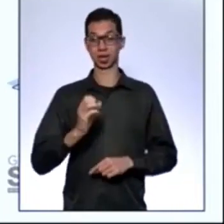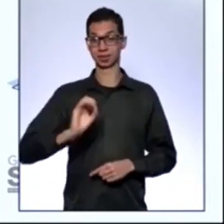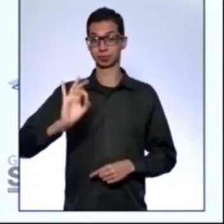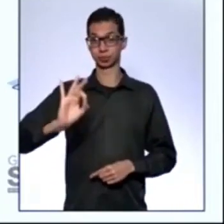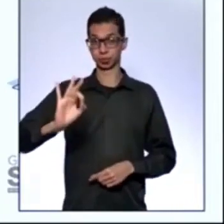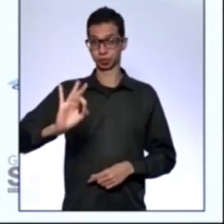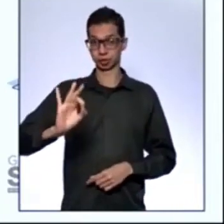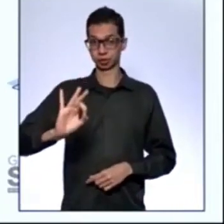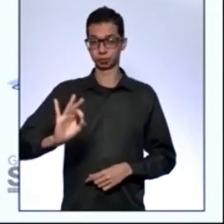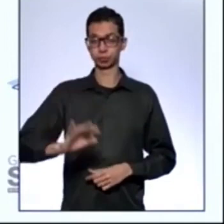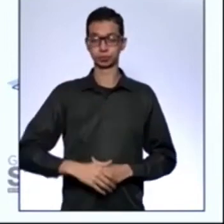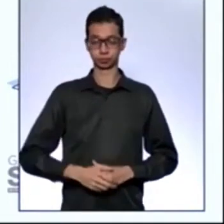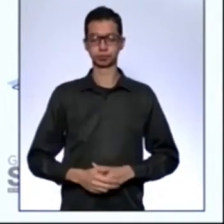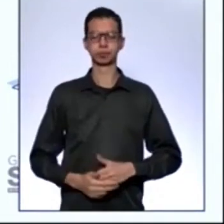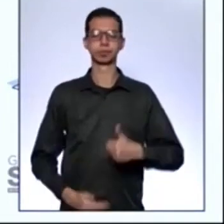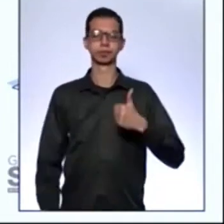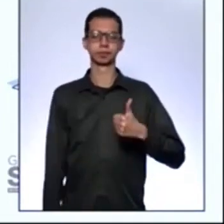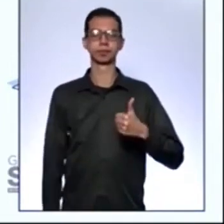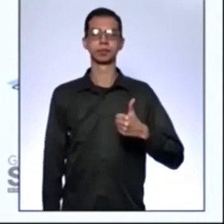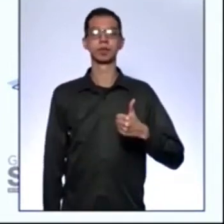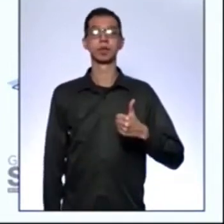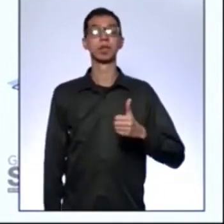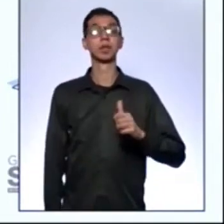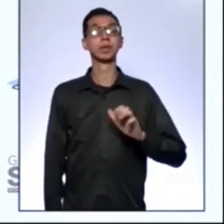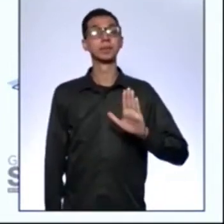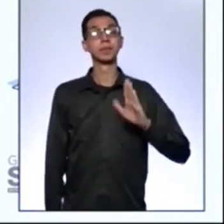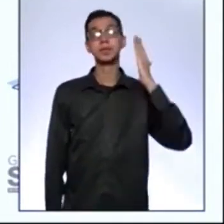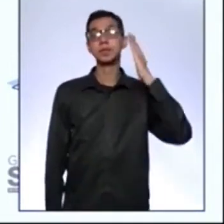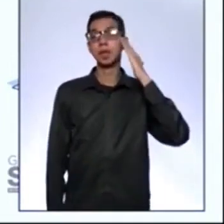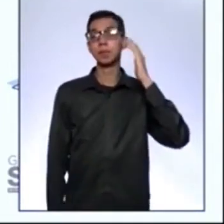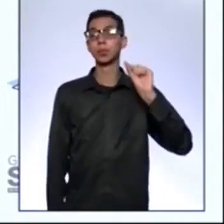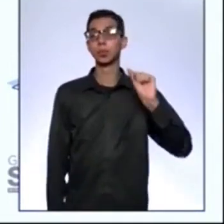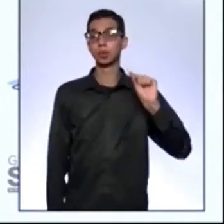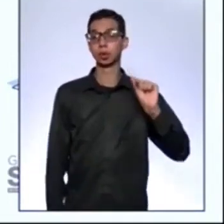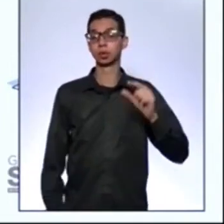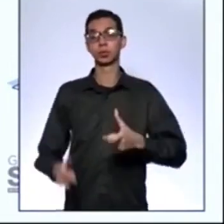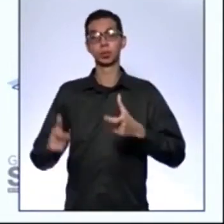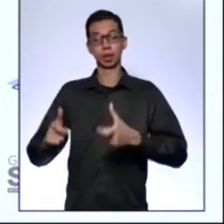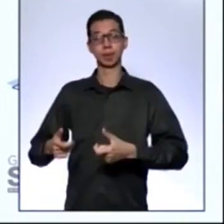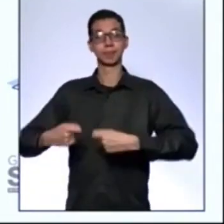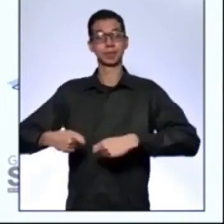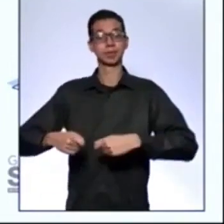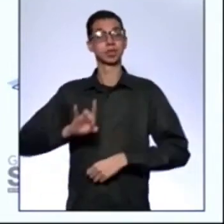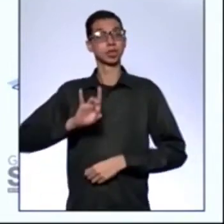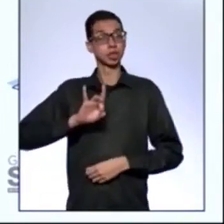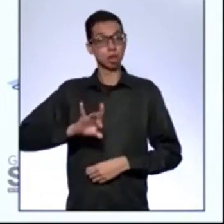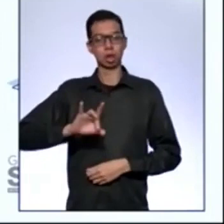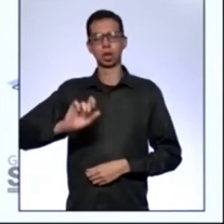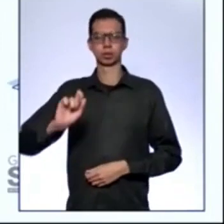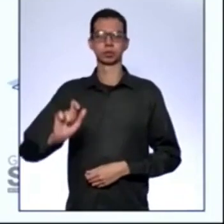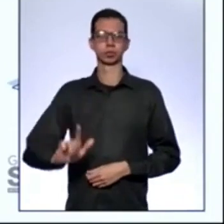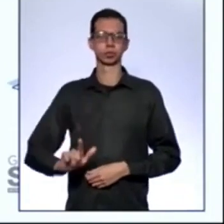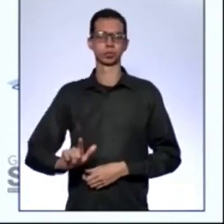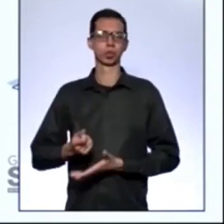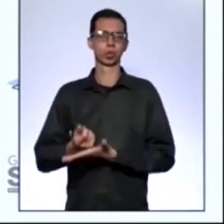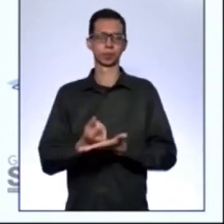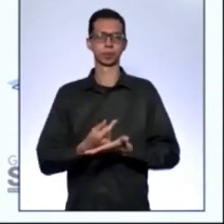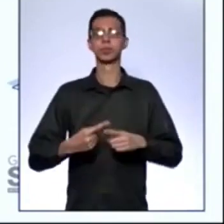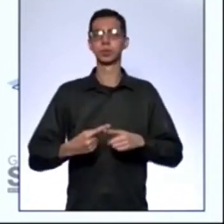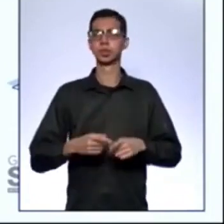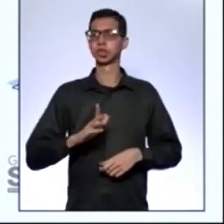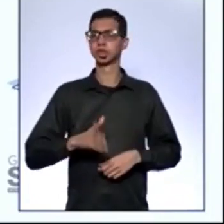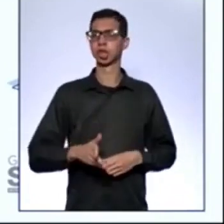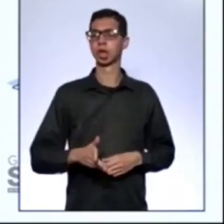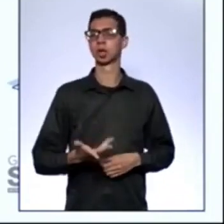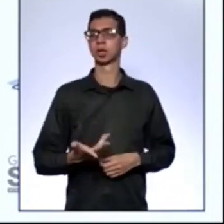cento Ah tá bom sabes ainda que a oficina de grau de querer somente a tinta de Tom Azul pois já possuem seus